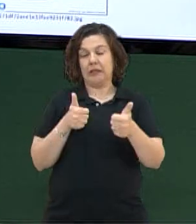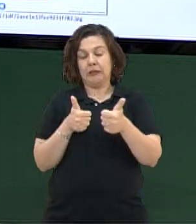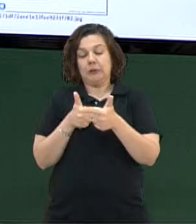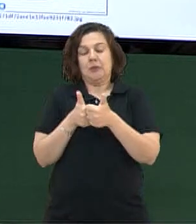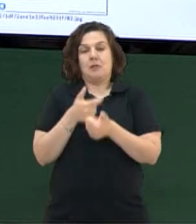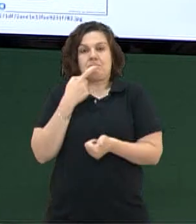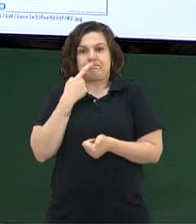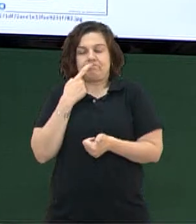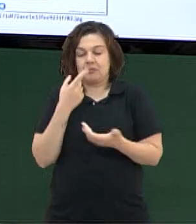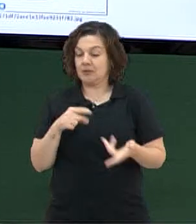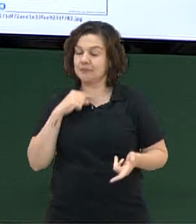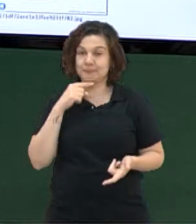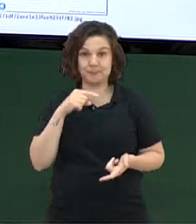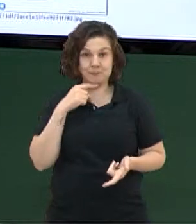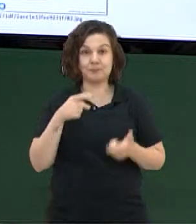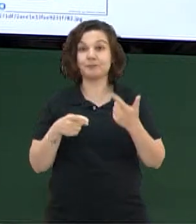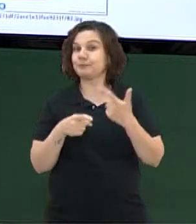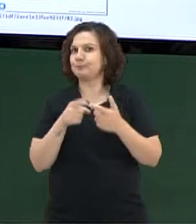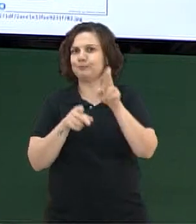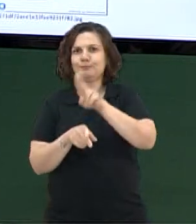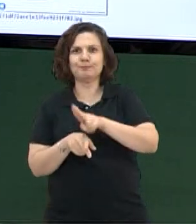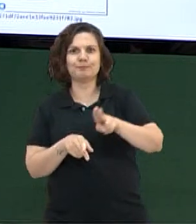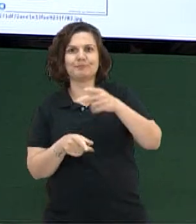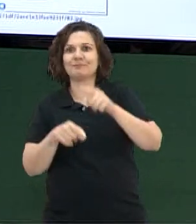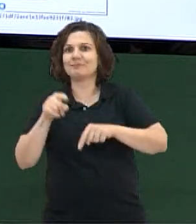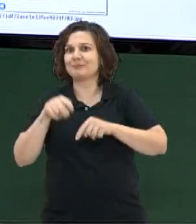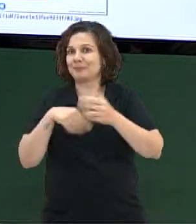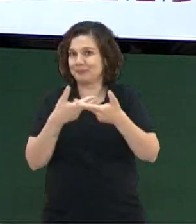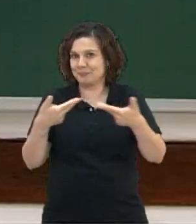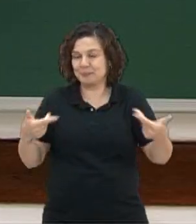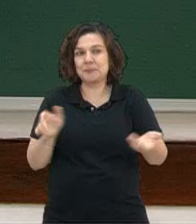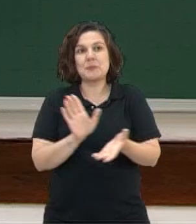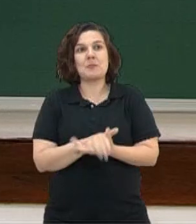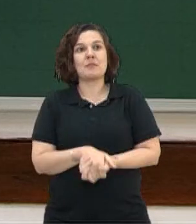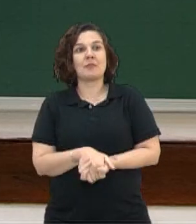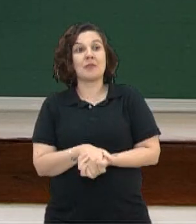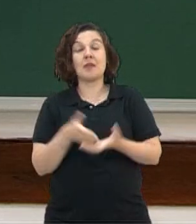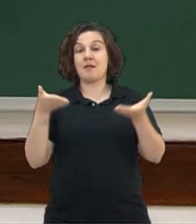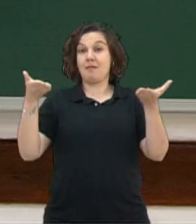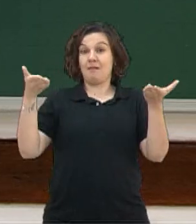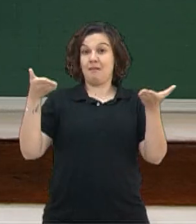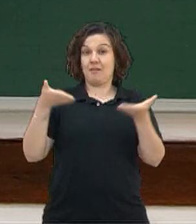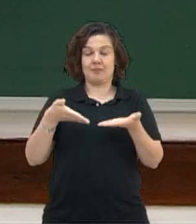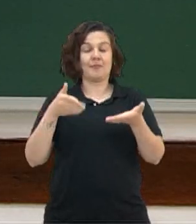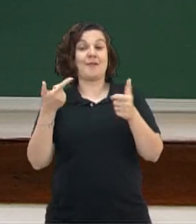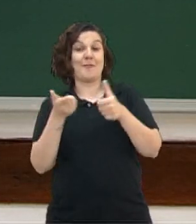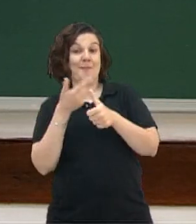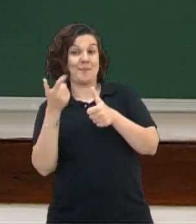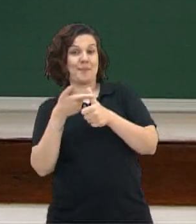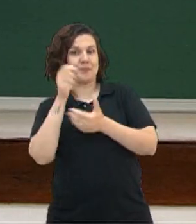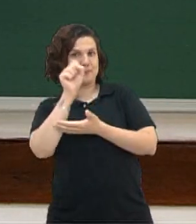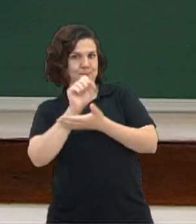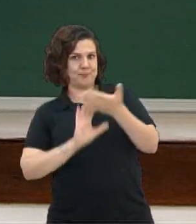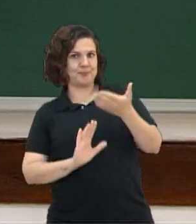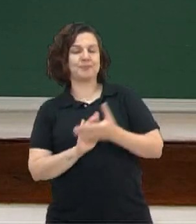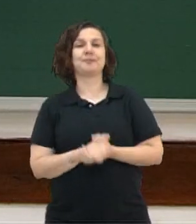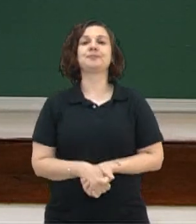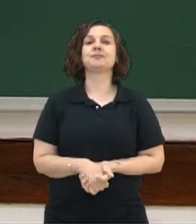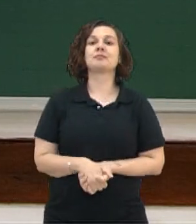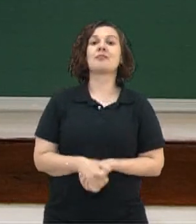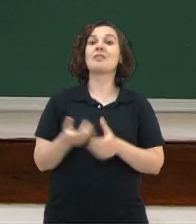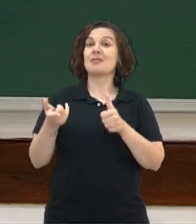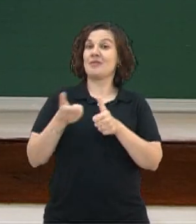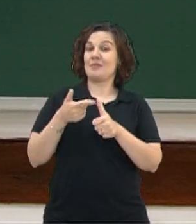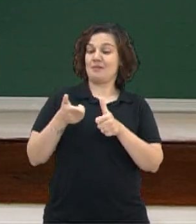bastante limitada em função dos recursos disponíveis. E o que a gente vai ver aqui? Nossa primeira atividade. Essa